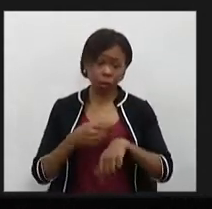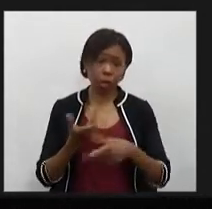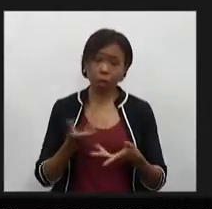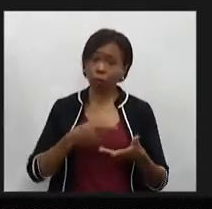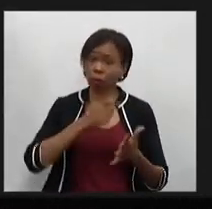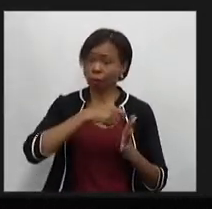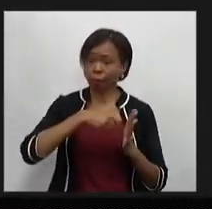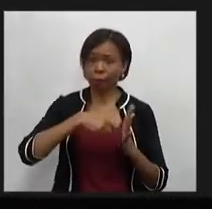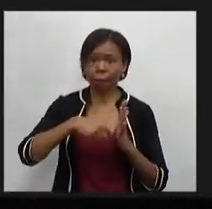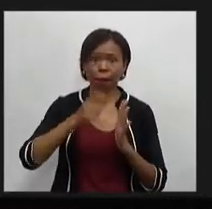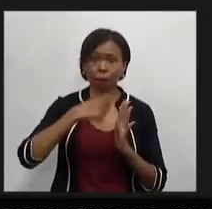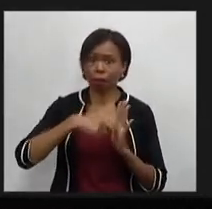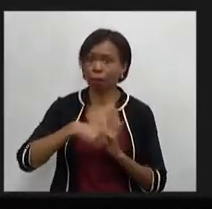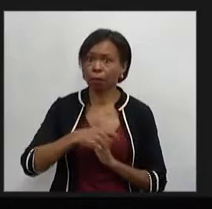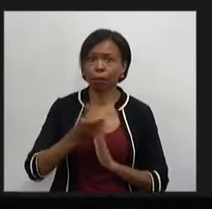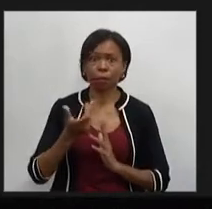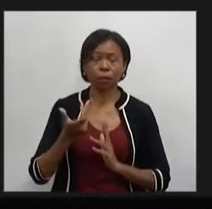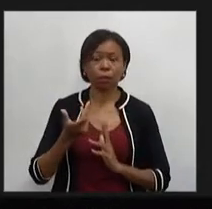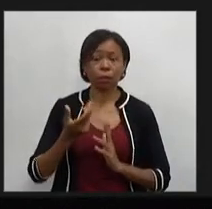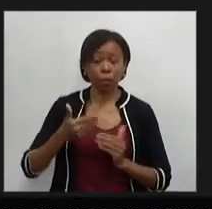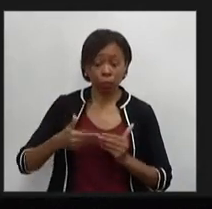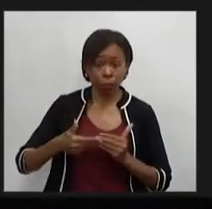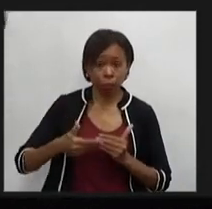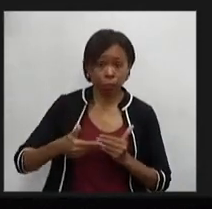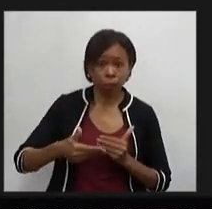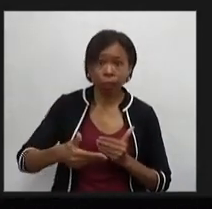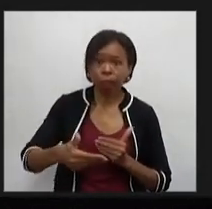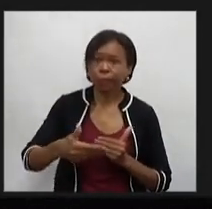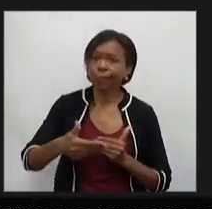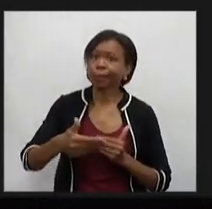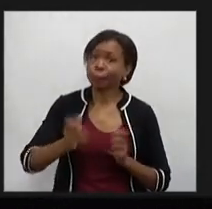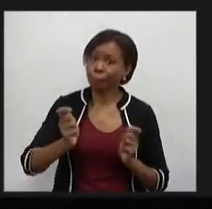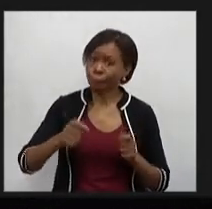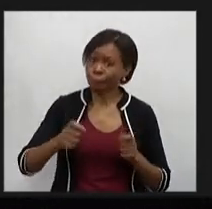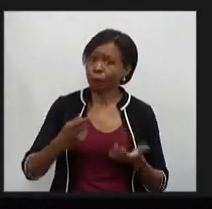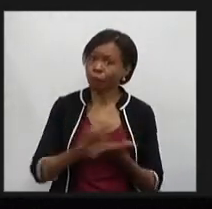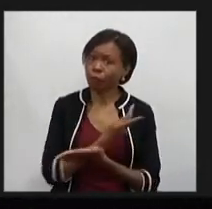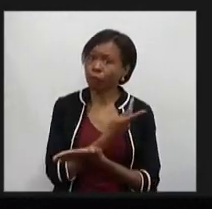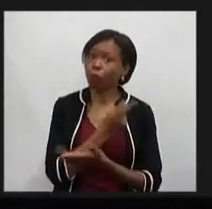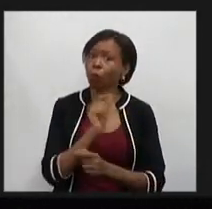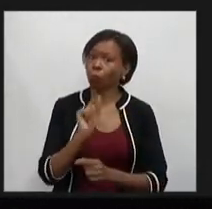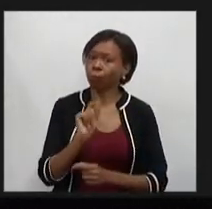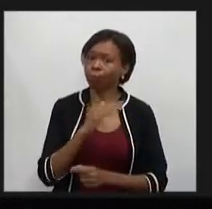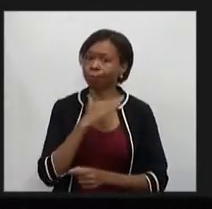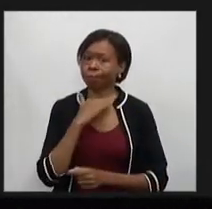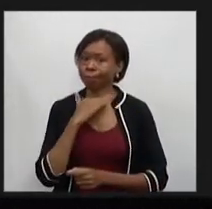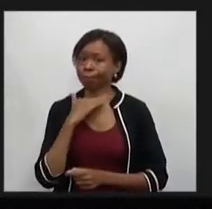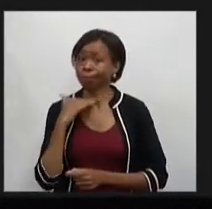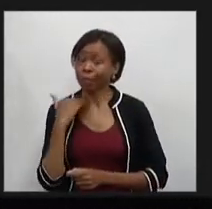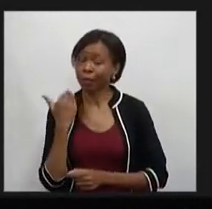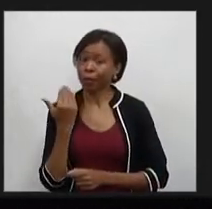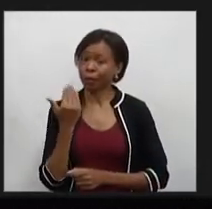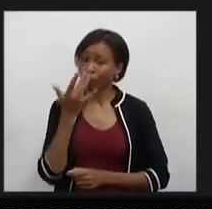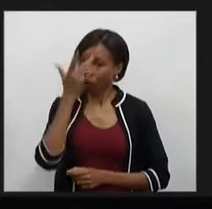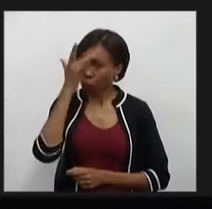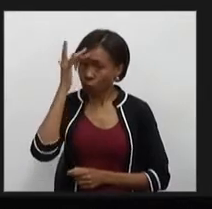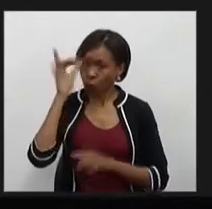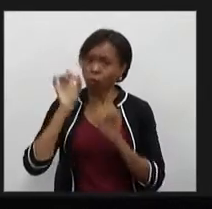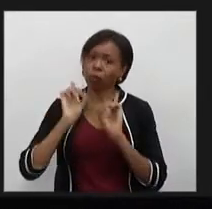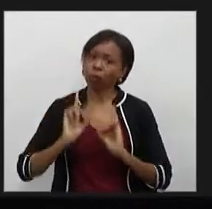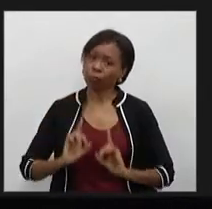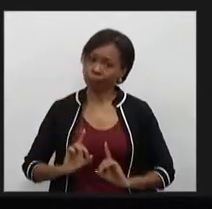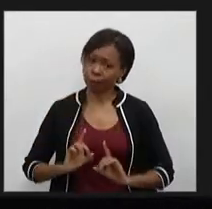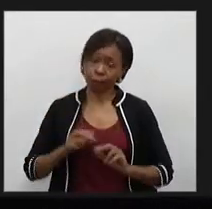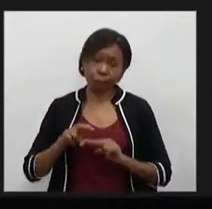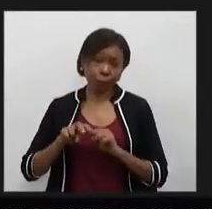a cada dia que passa a gente corre o risco de perder pessoas com deficiência em razão de um